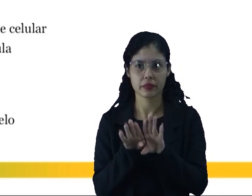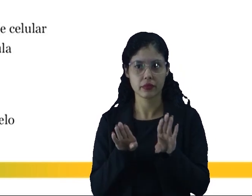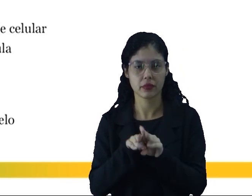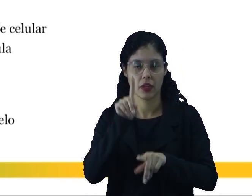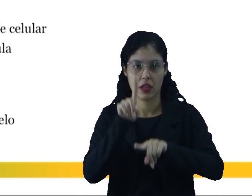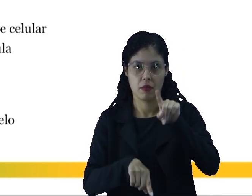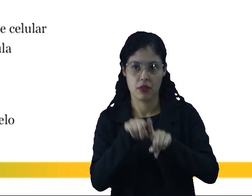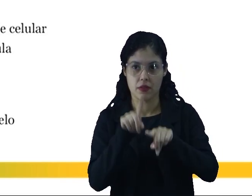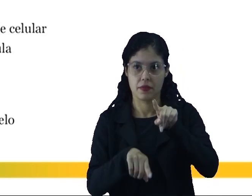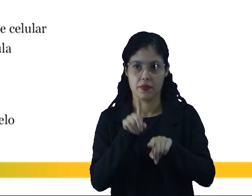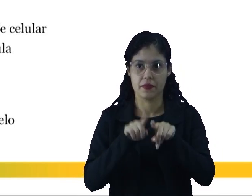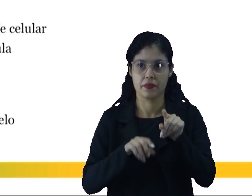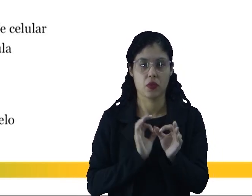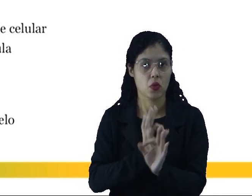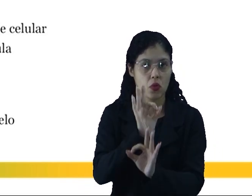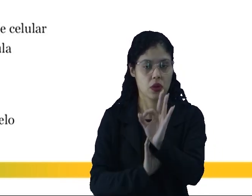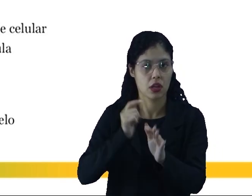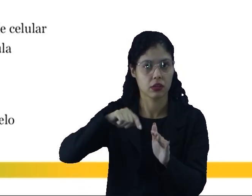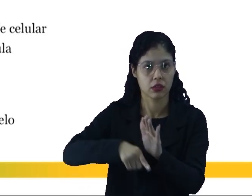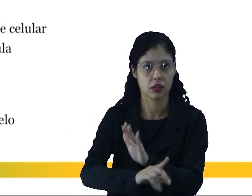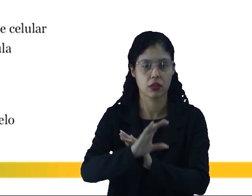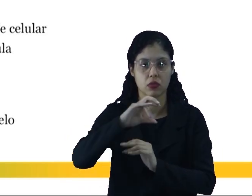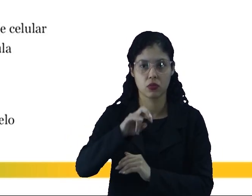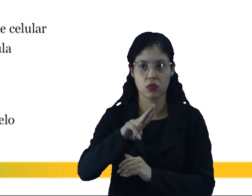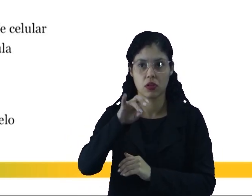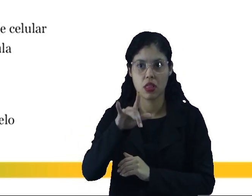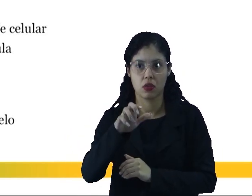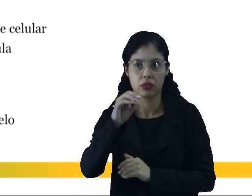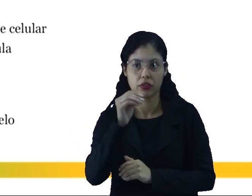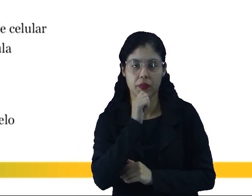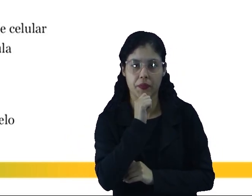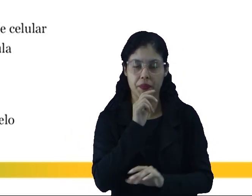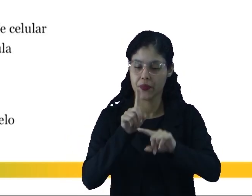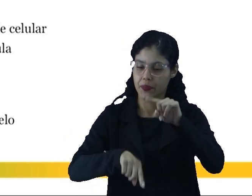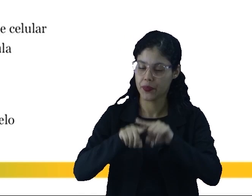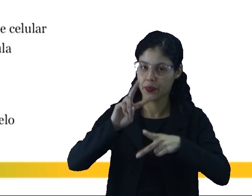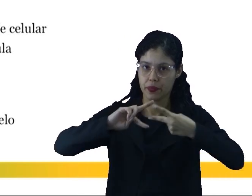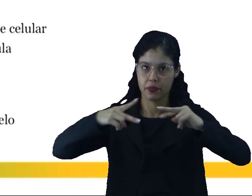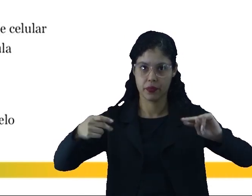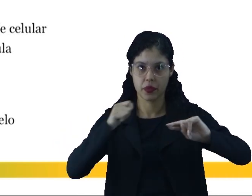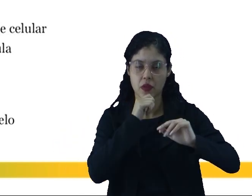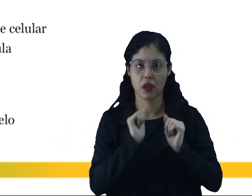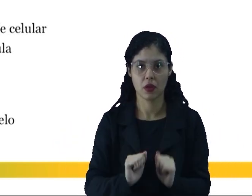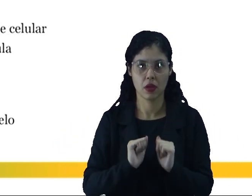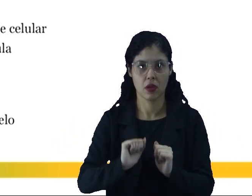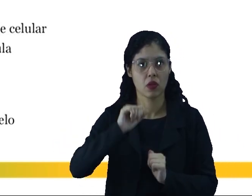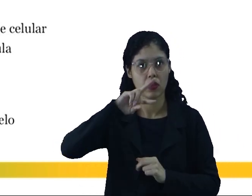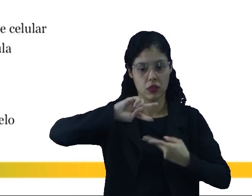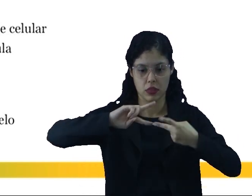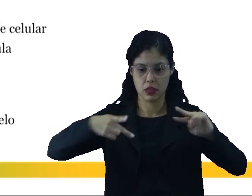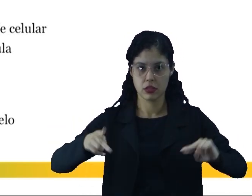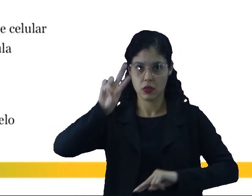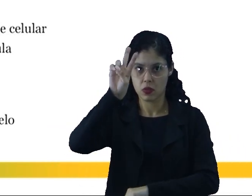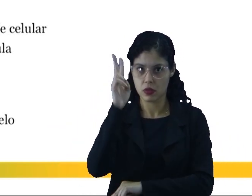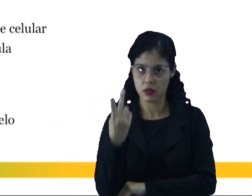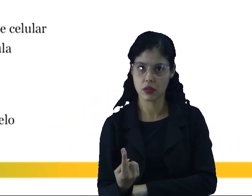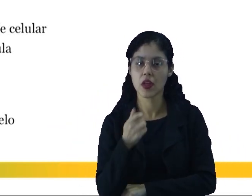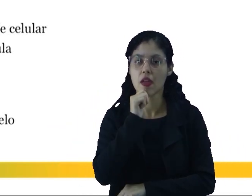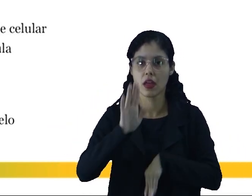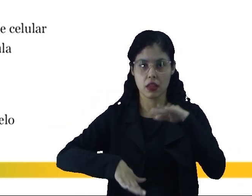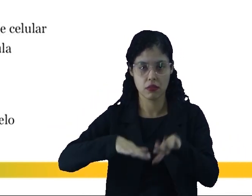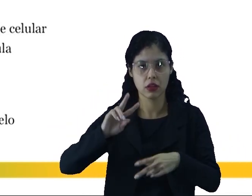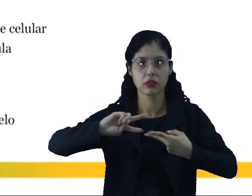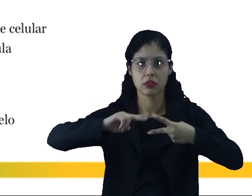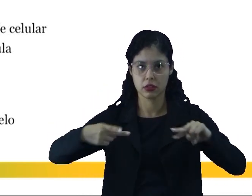o material genético organizado dentro do nucleóide. Esse material genético, ele tanto pode ser DNA quanto RNA, na maioria das